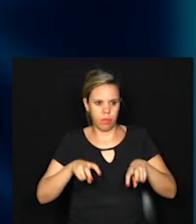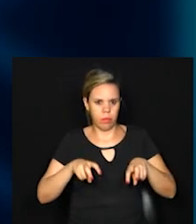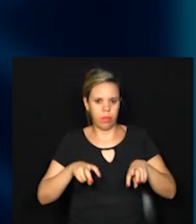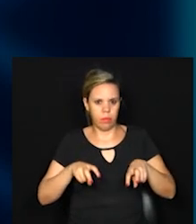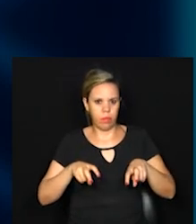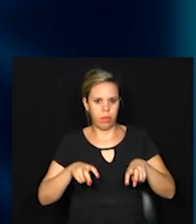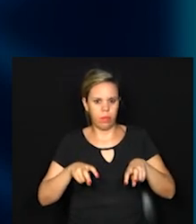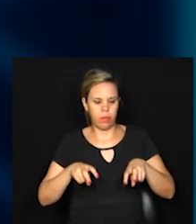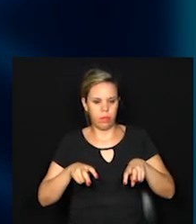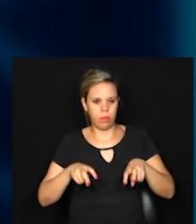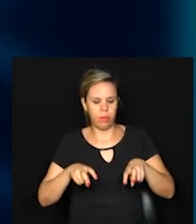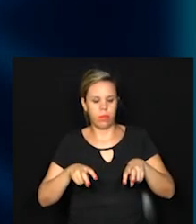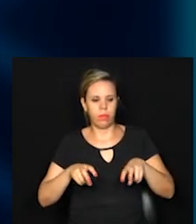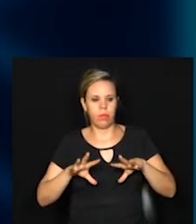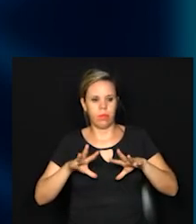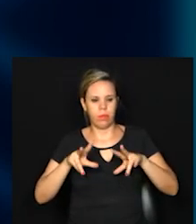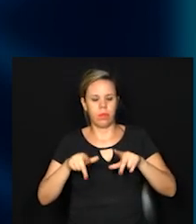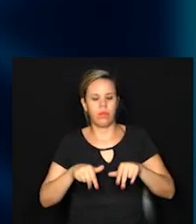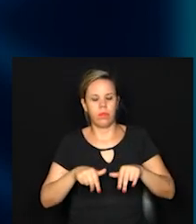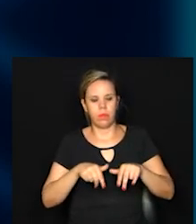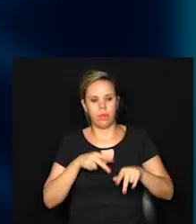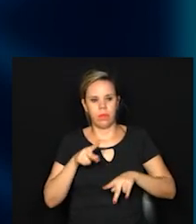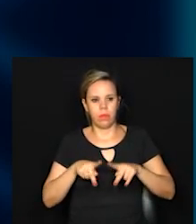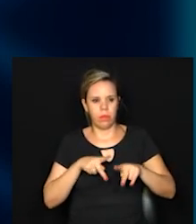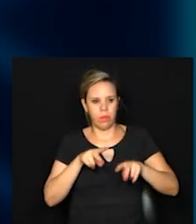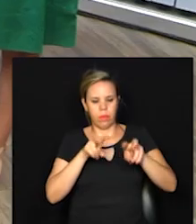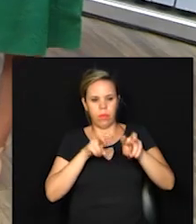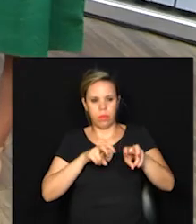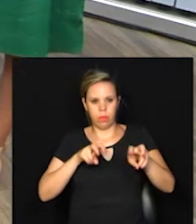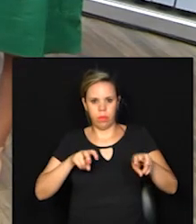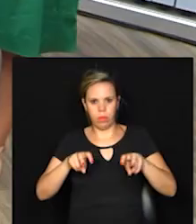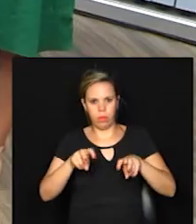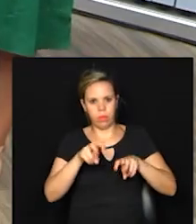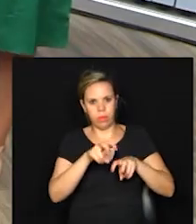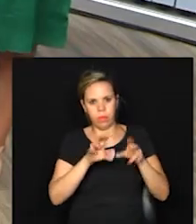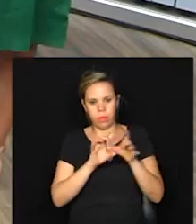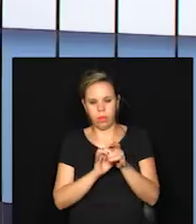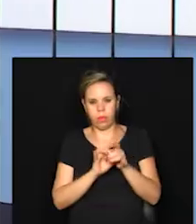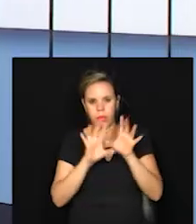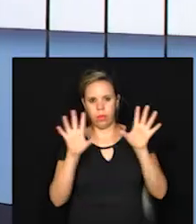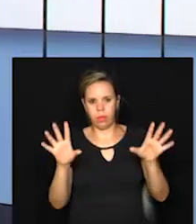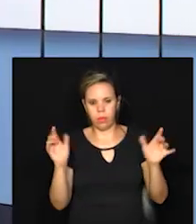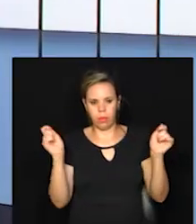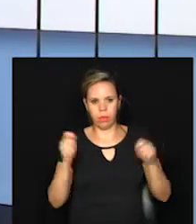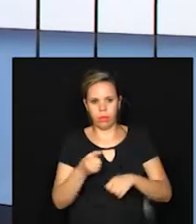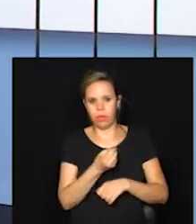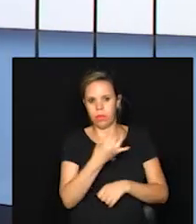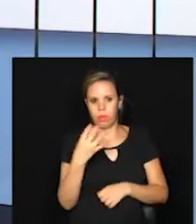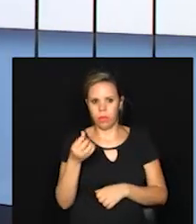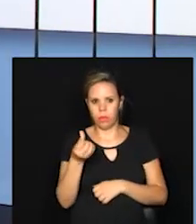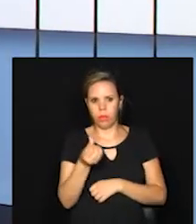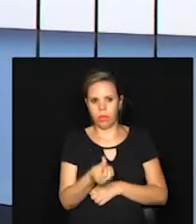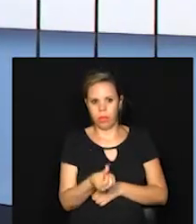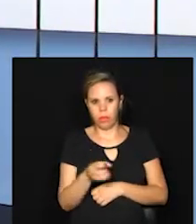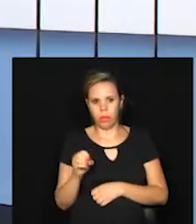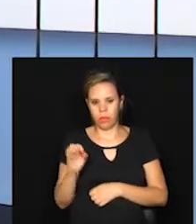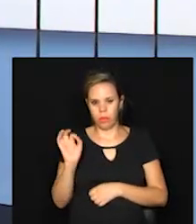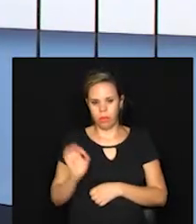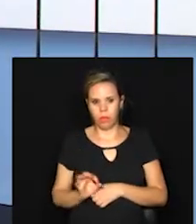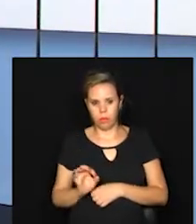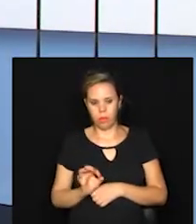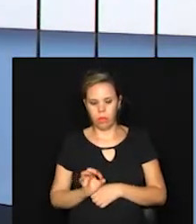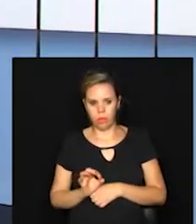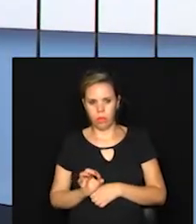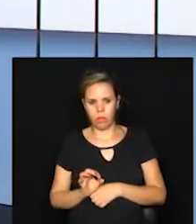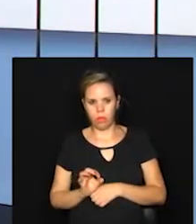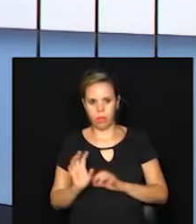sentadas, ou seja, todas nos seus lugares, estão liberadas com capacidade de 60%.